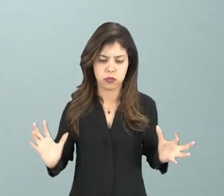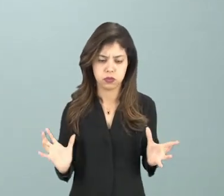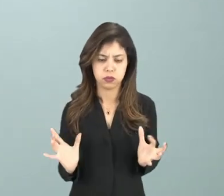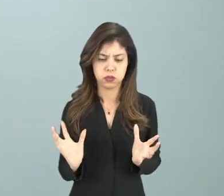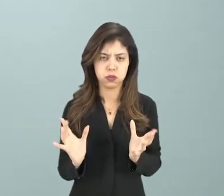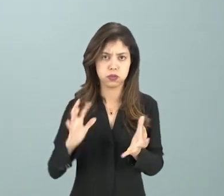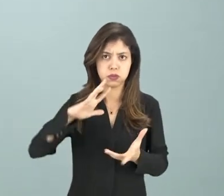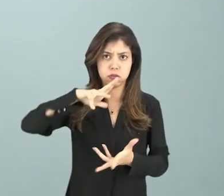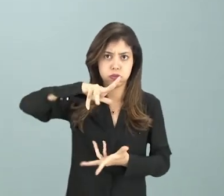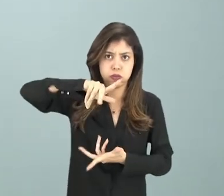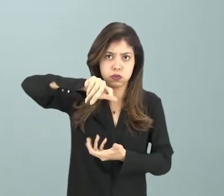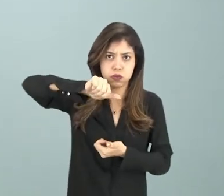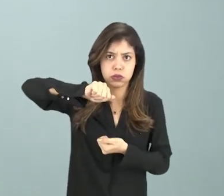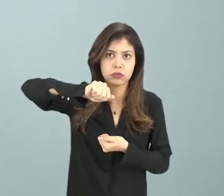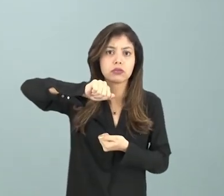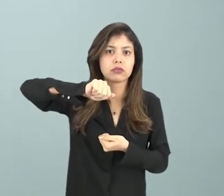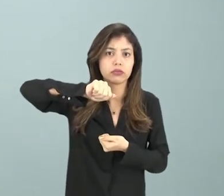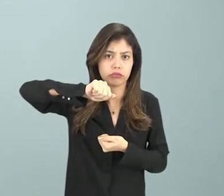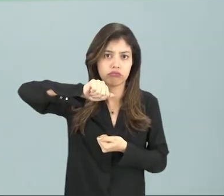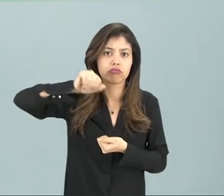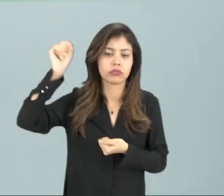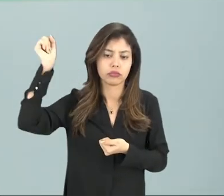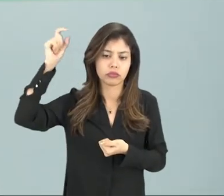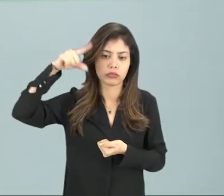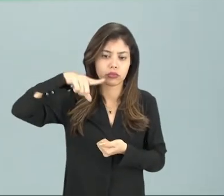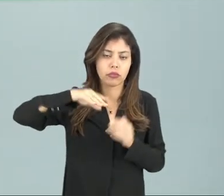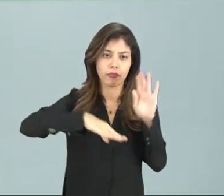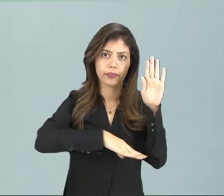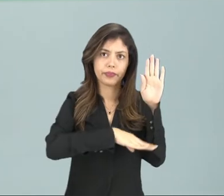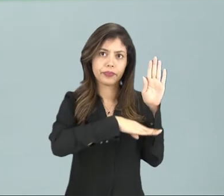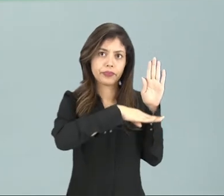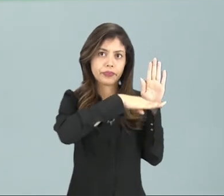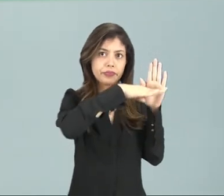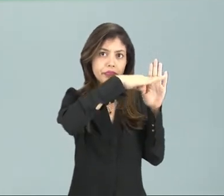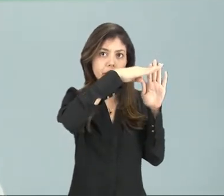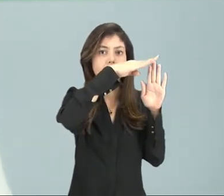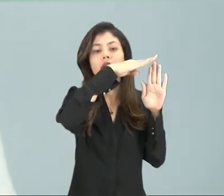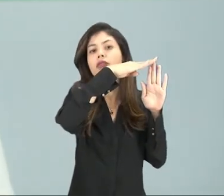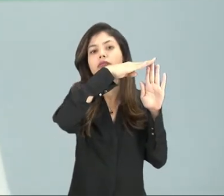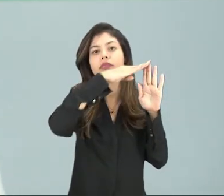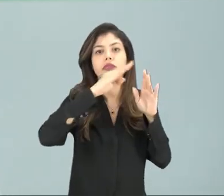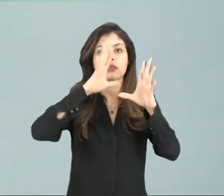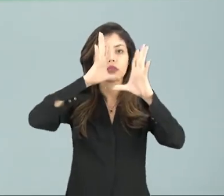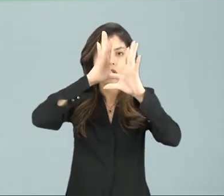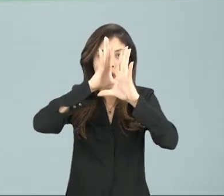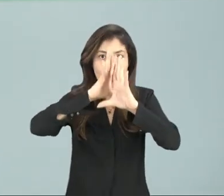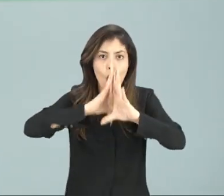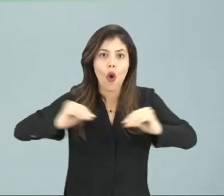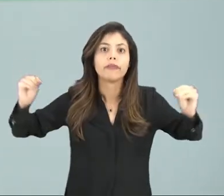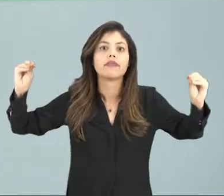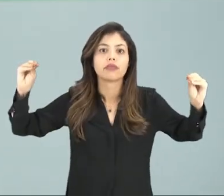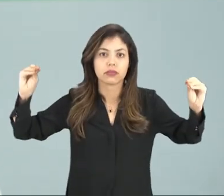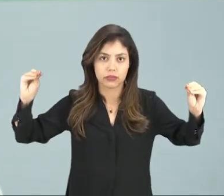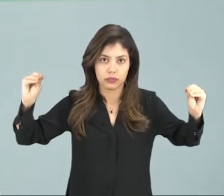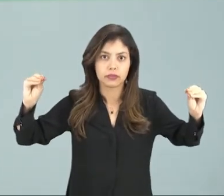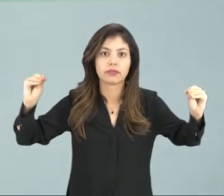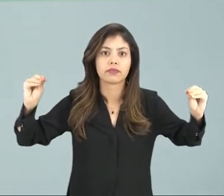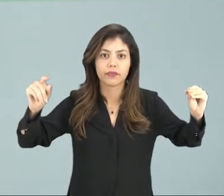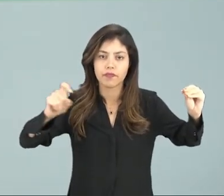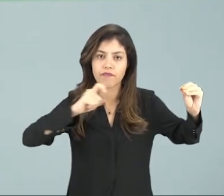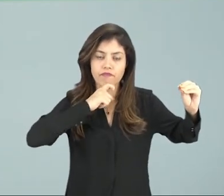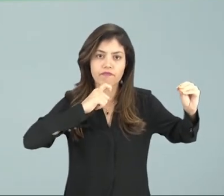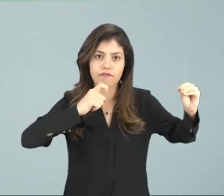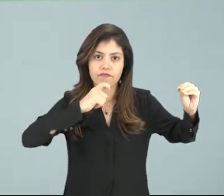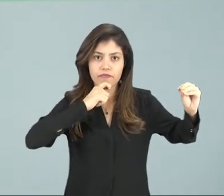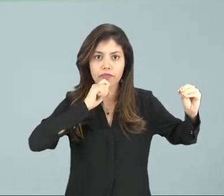aquecimento global é o que o aumento é o derretimento das calotas polares Opa